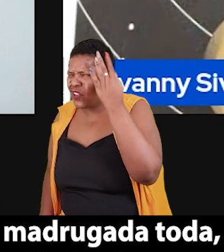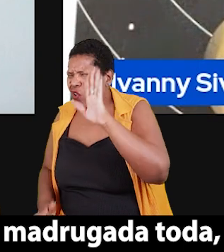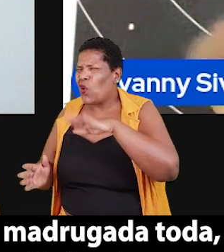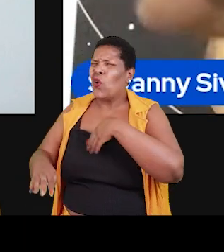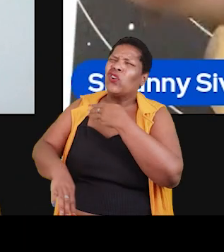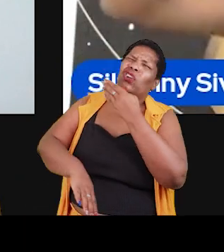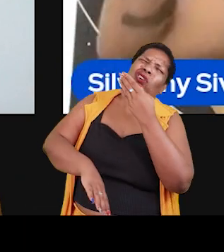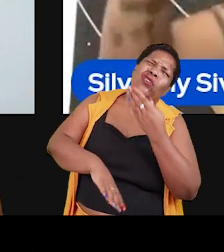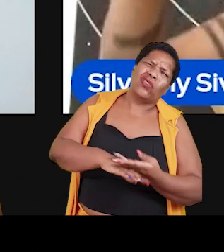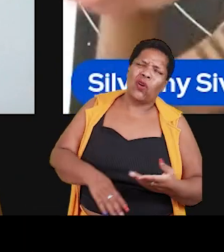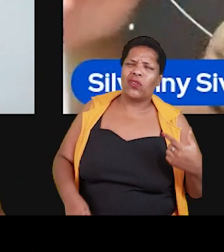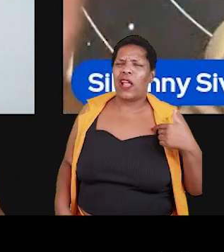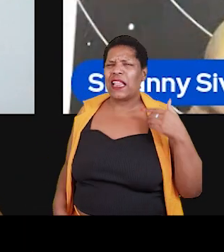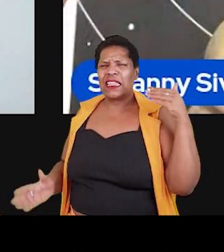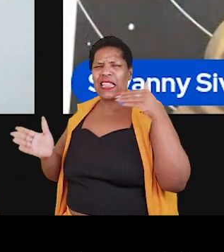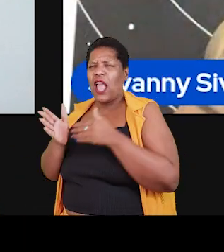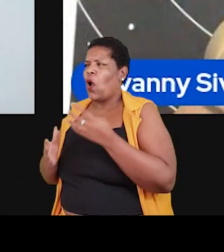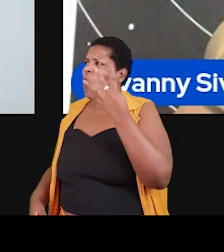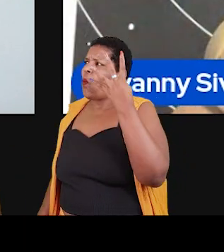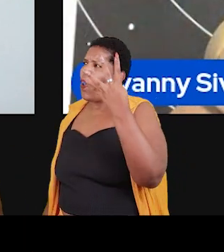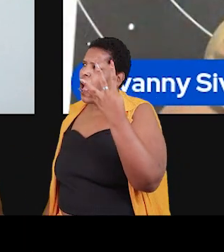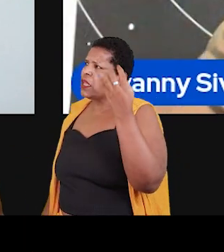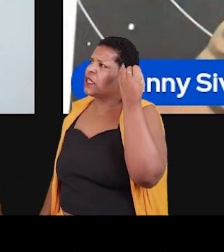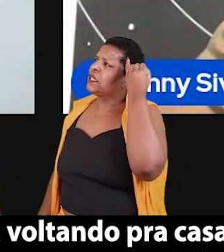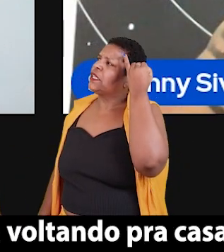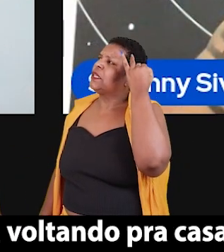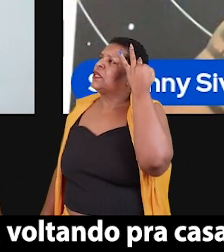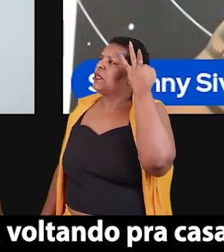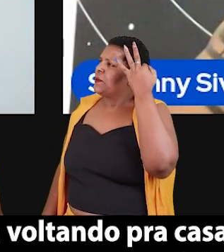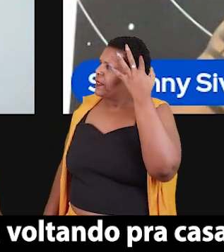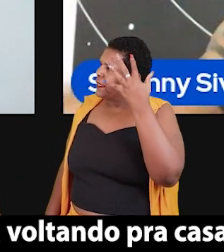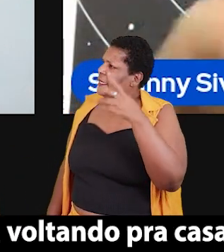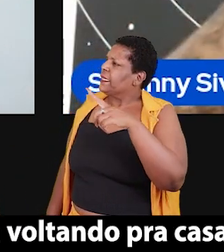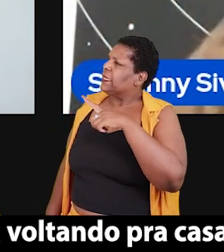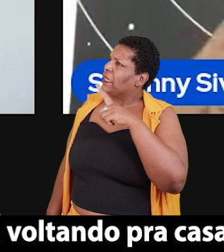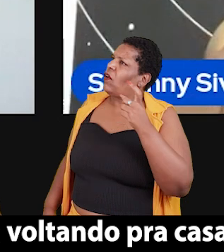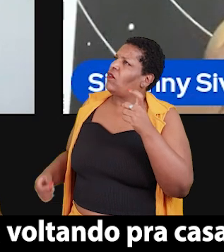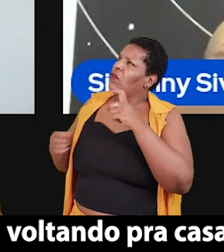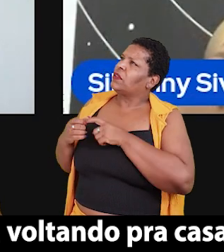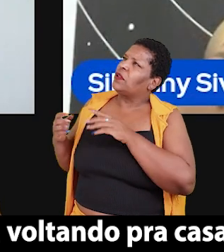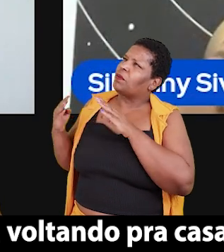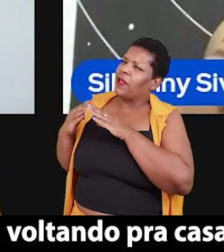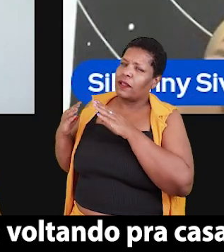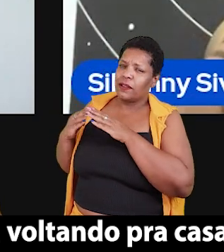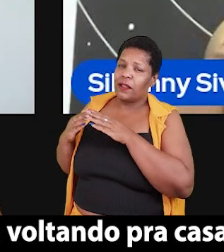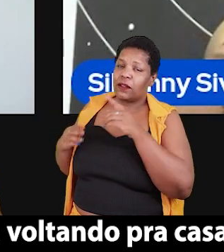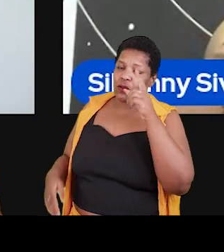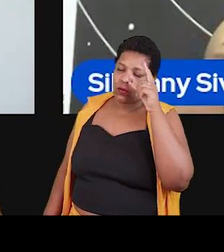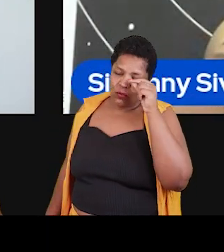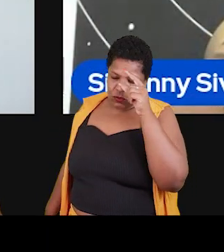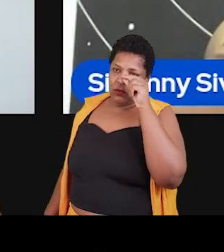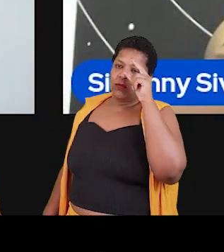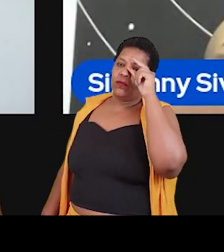dia inteiro, e aí eu fui até umas 4 da manhã nesse estúdio, eu estava voltando para casa e eu estava com muito